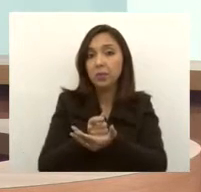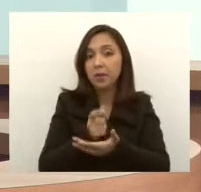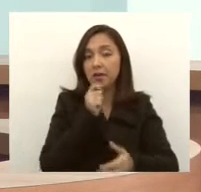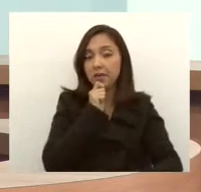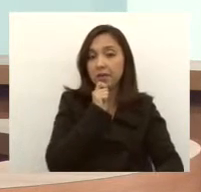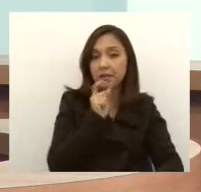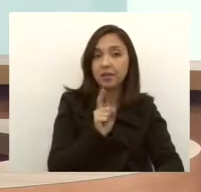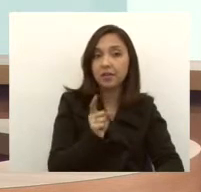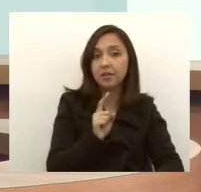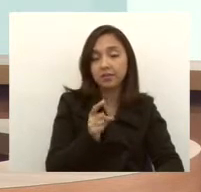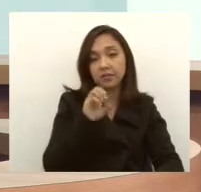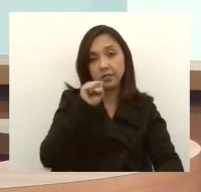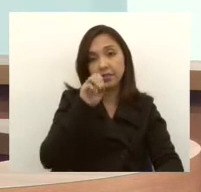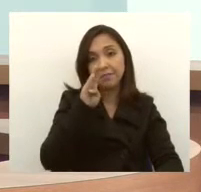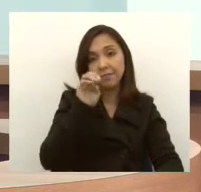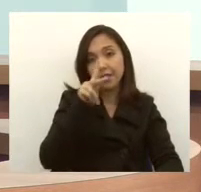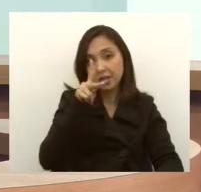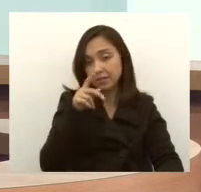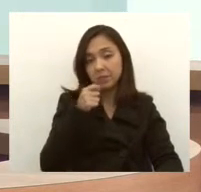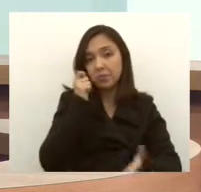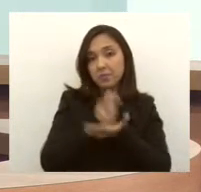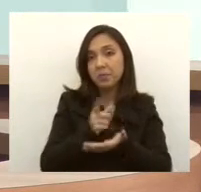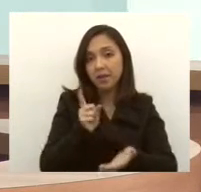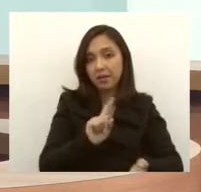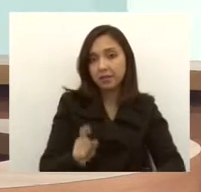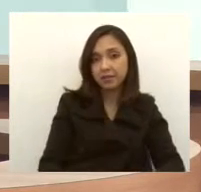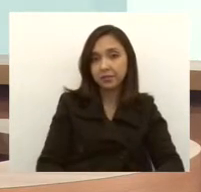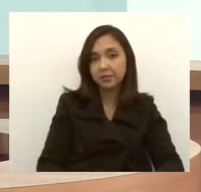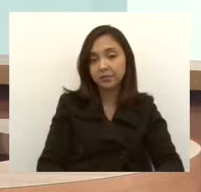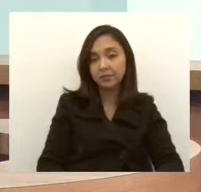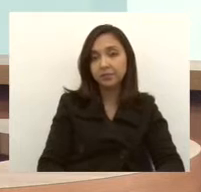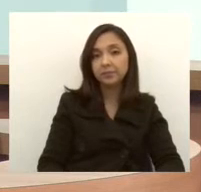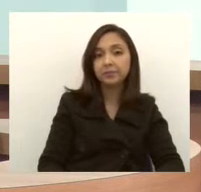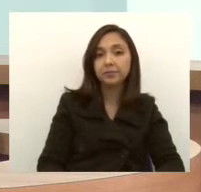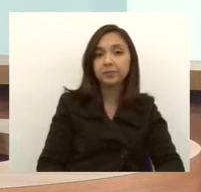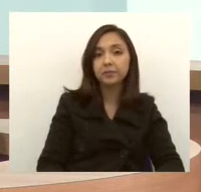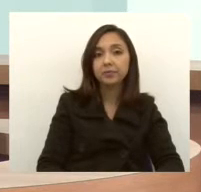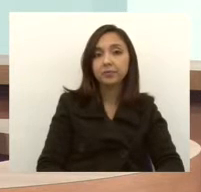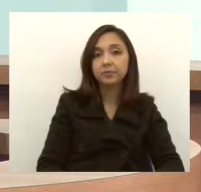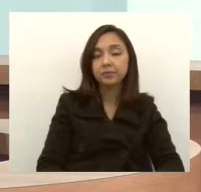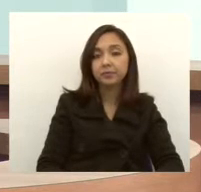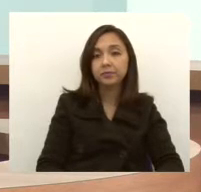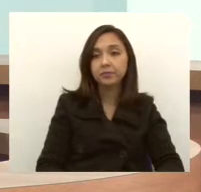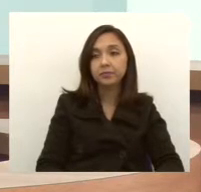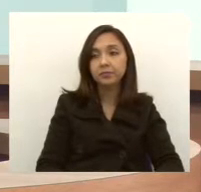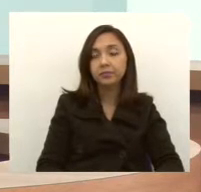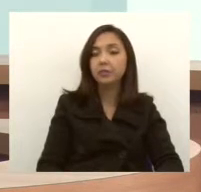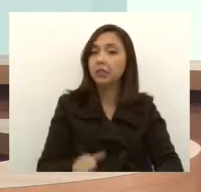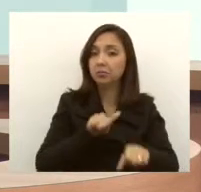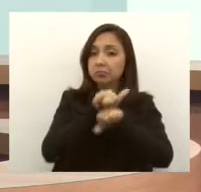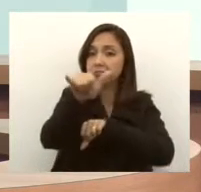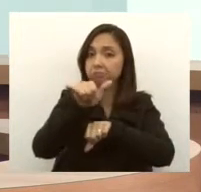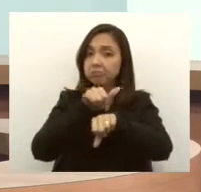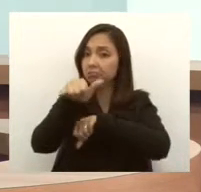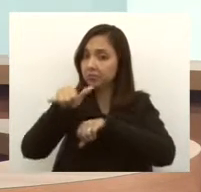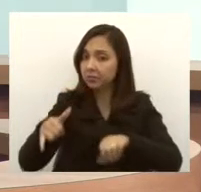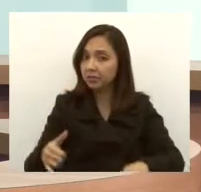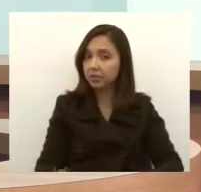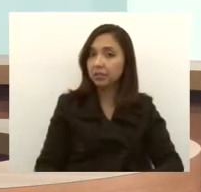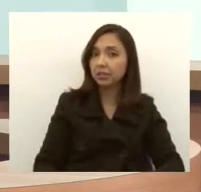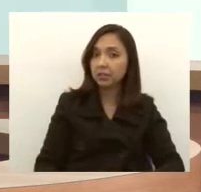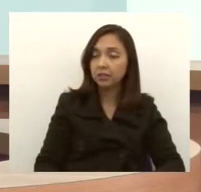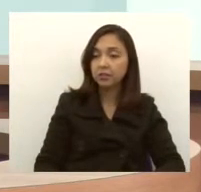não pagaram a Sabesp, e não pagaram a Sabesp, calote,